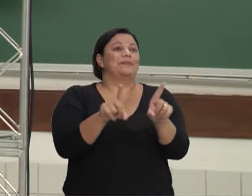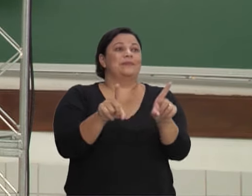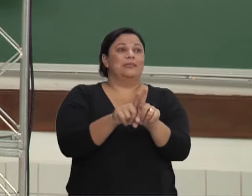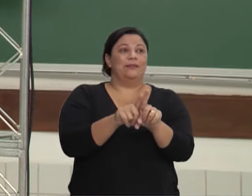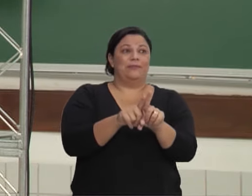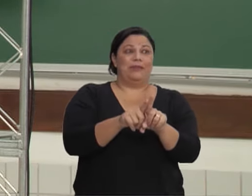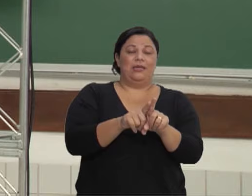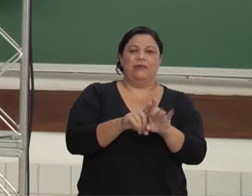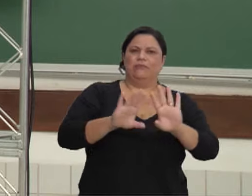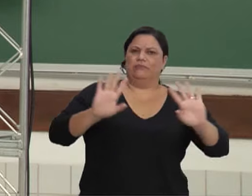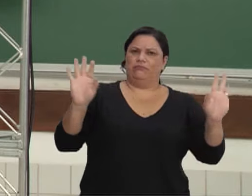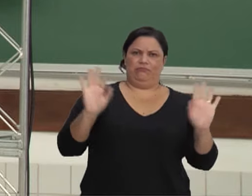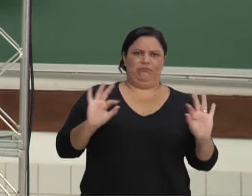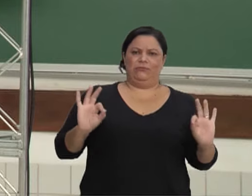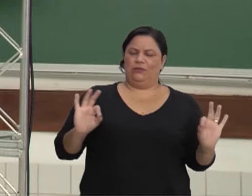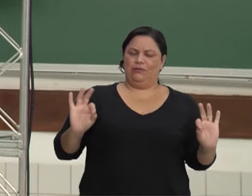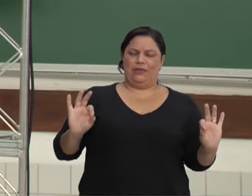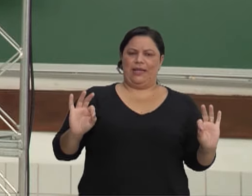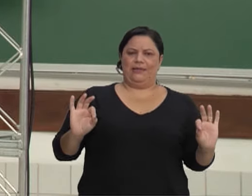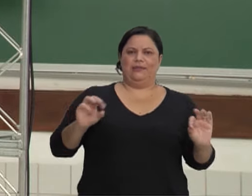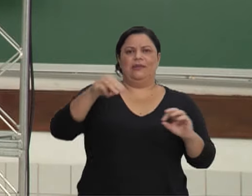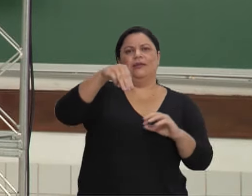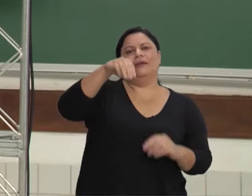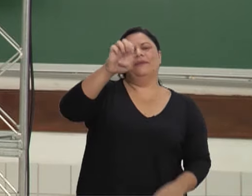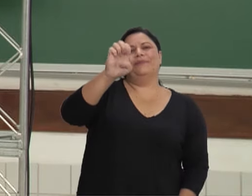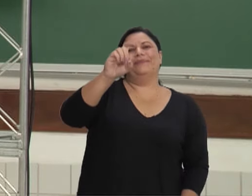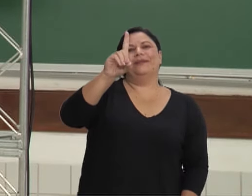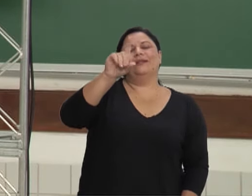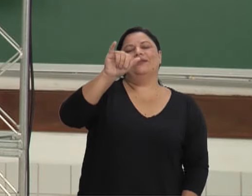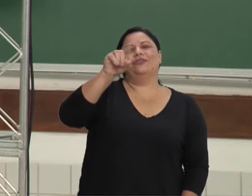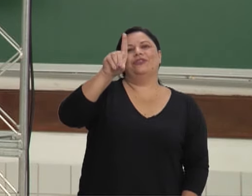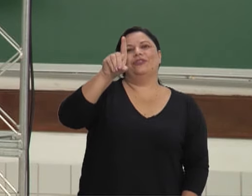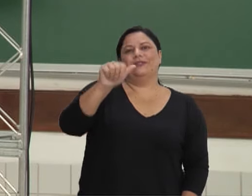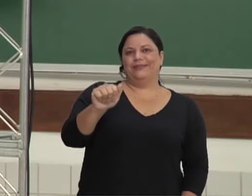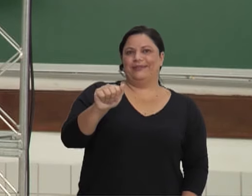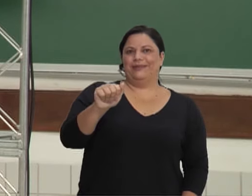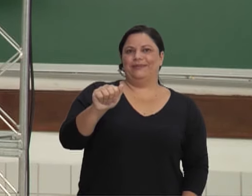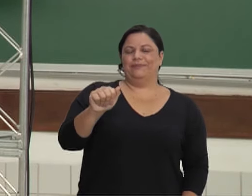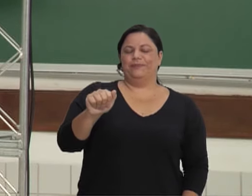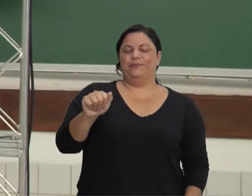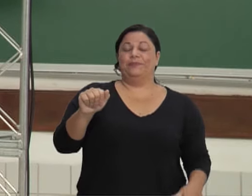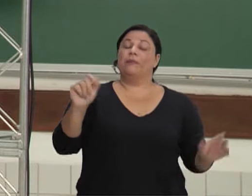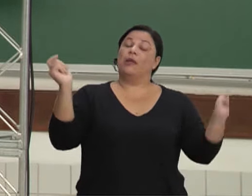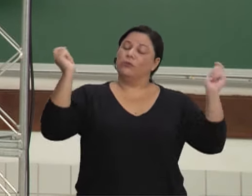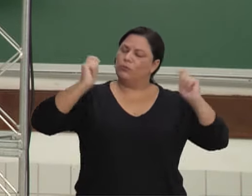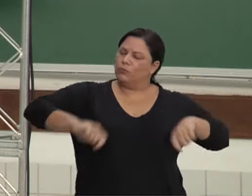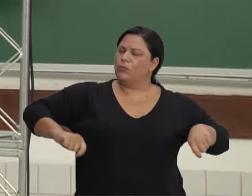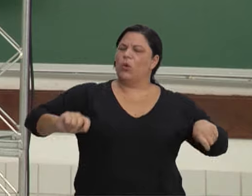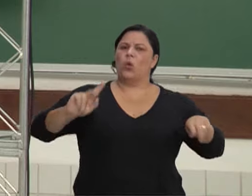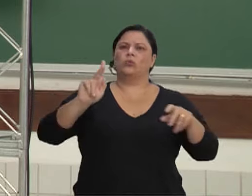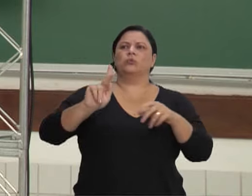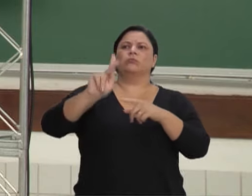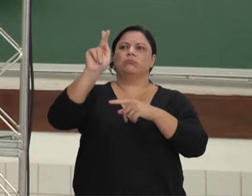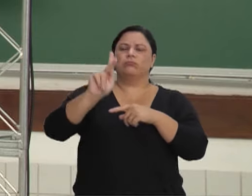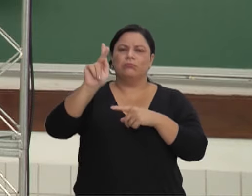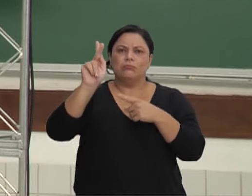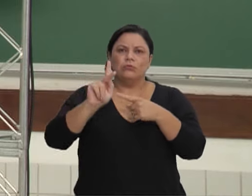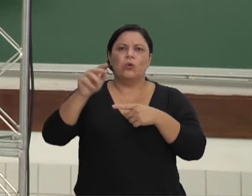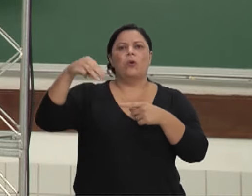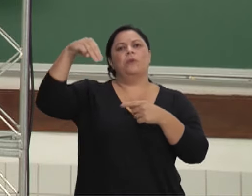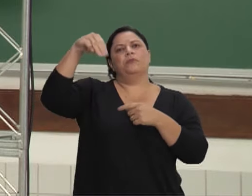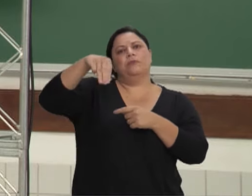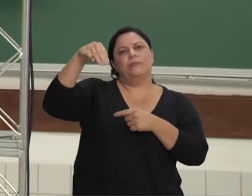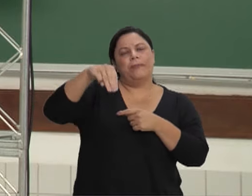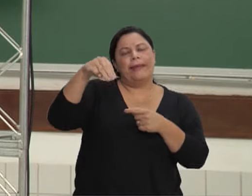deu nenhuma unidade de medida, né? Mas eu posso ter lá metros, quilômetros. Então, às vezes, tem questões que exigem